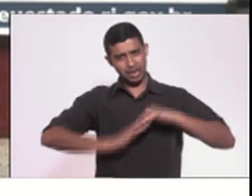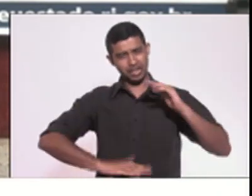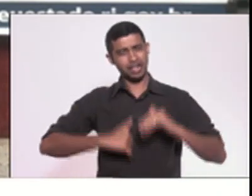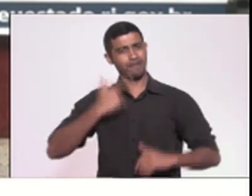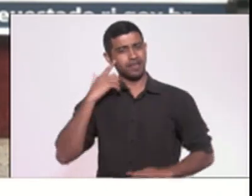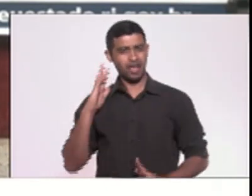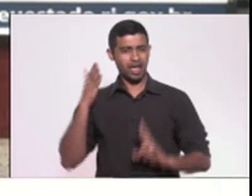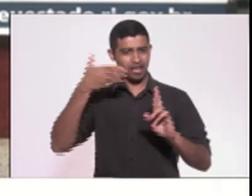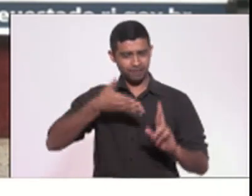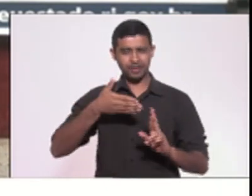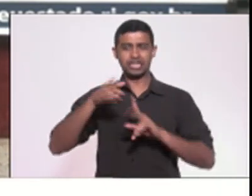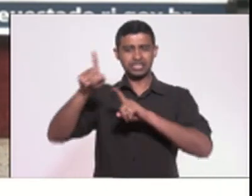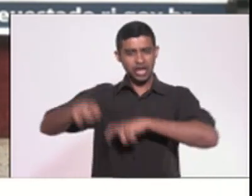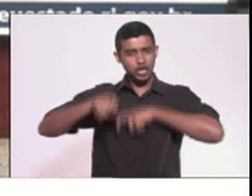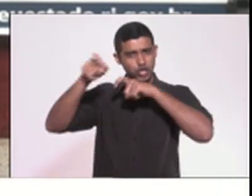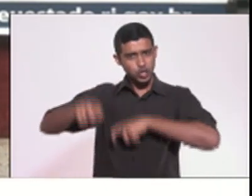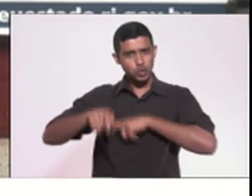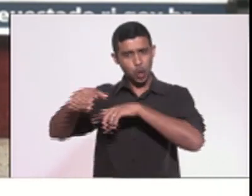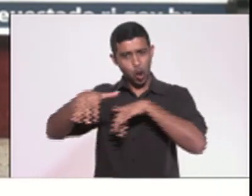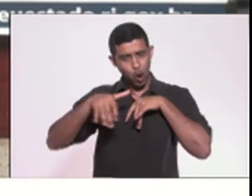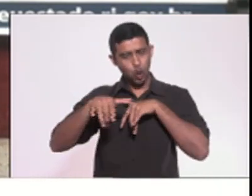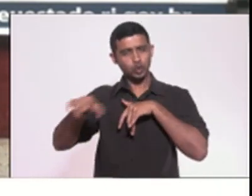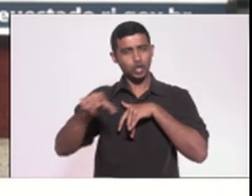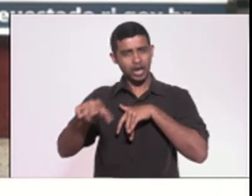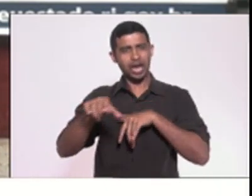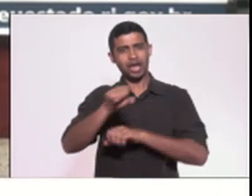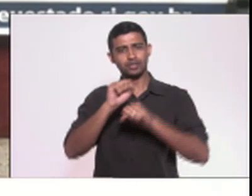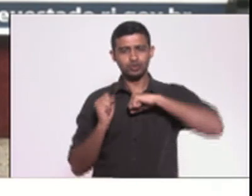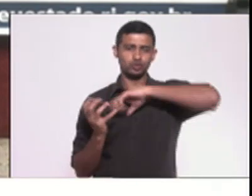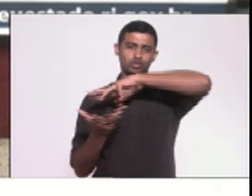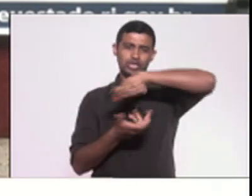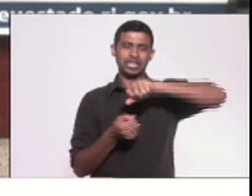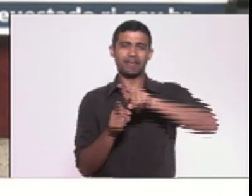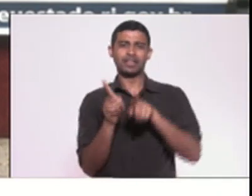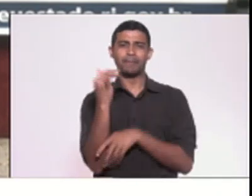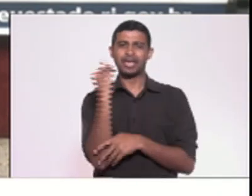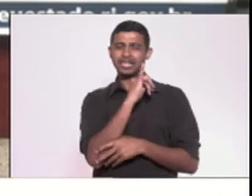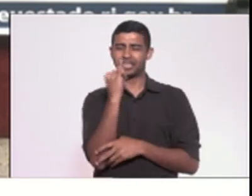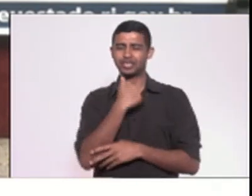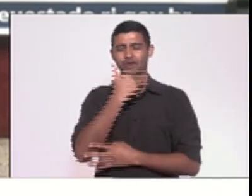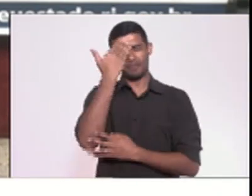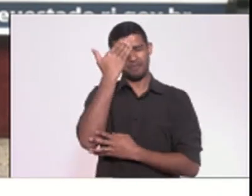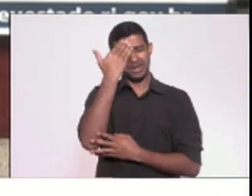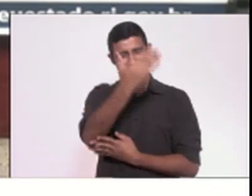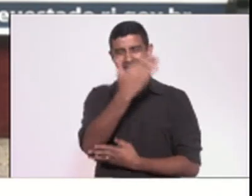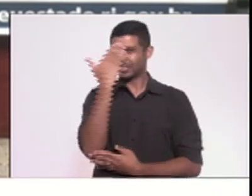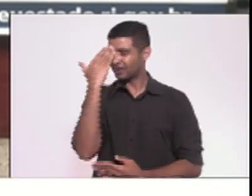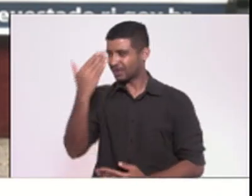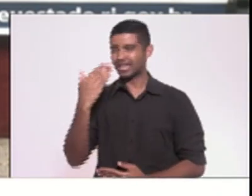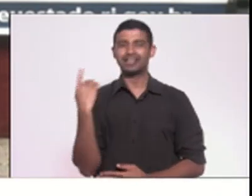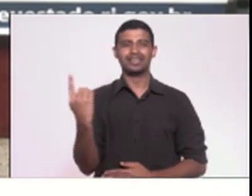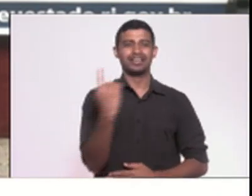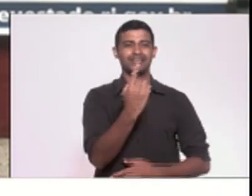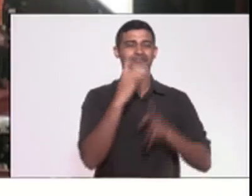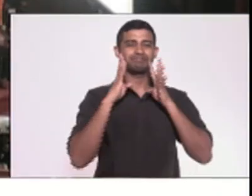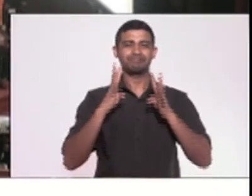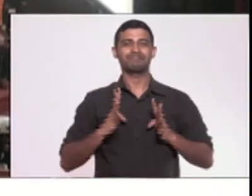em agricultura sustentável e energia. Muito obrigada, Geisa, é uma honra estar aqui. Muito obrigada a cada um de